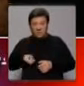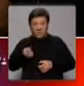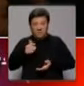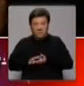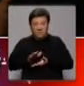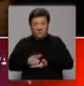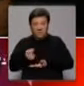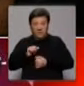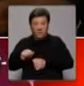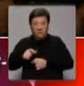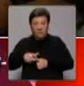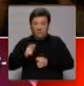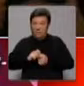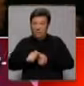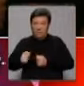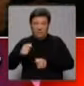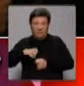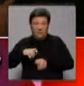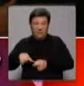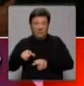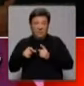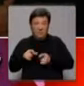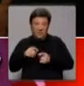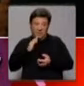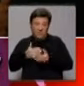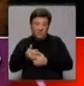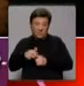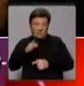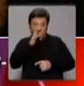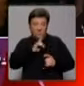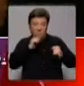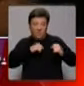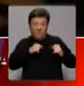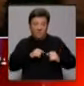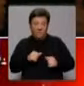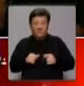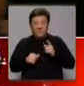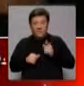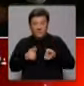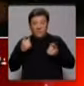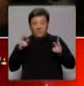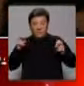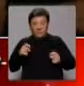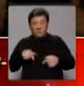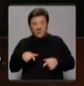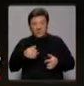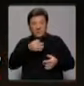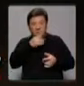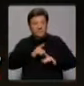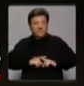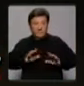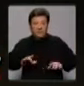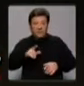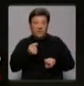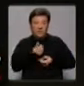dracmas e pagar salários e portanto essa essa é a consequência de não haver acordo e portanto é um tema digamos Tabu para os